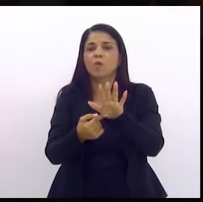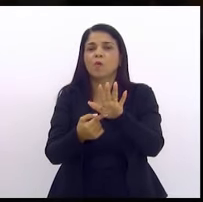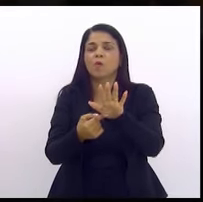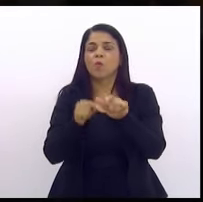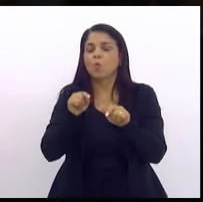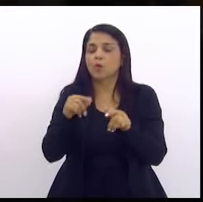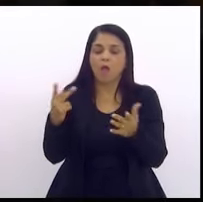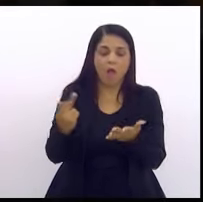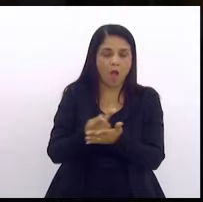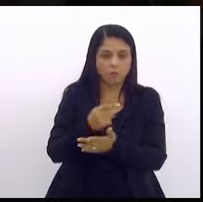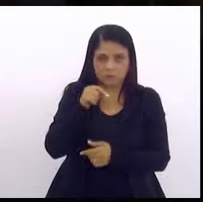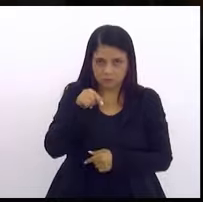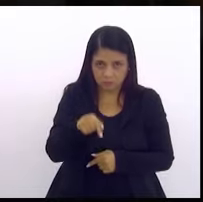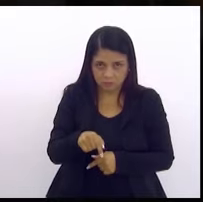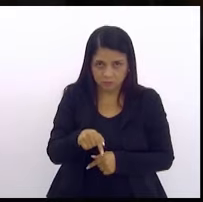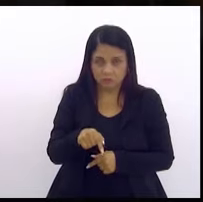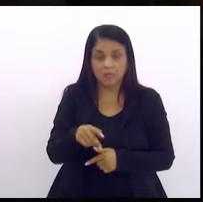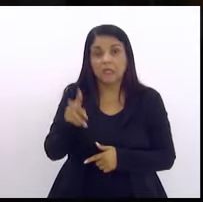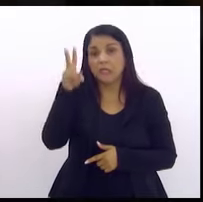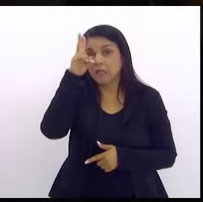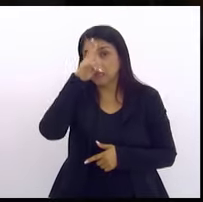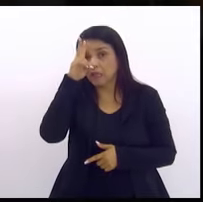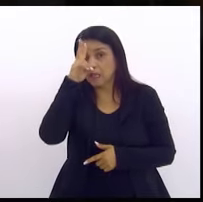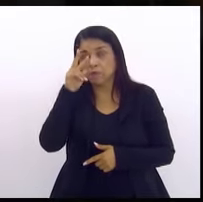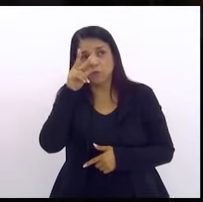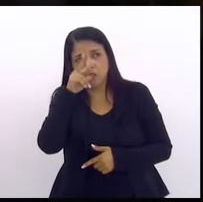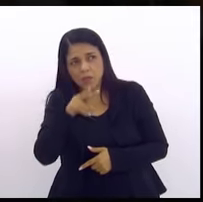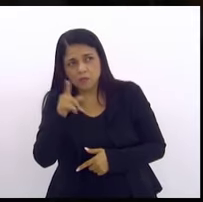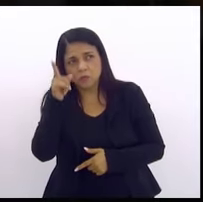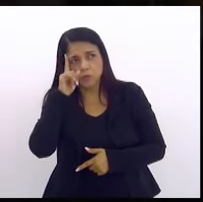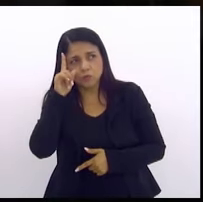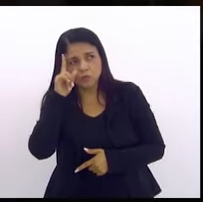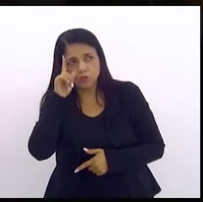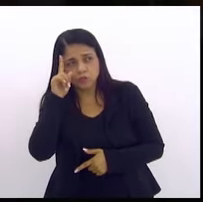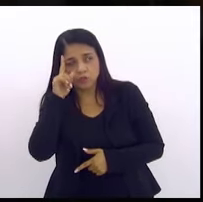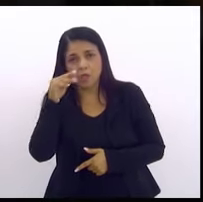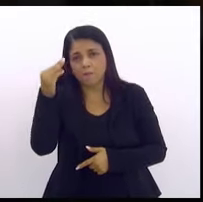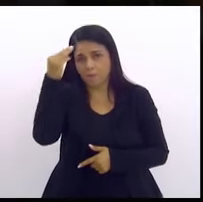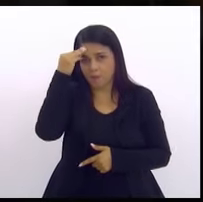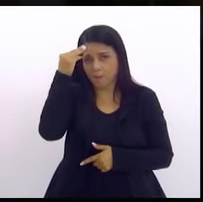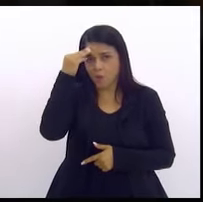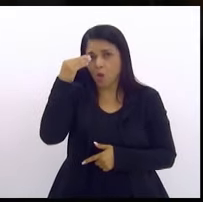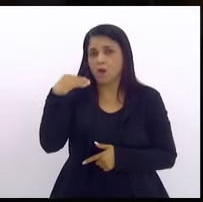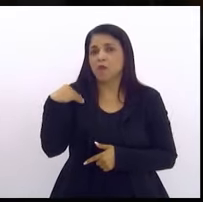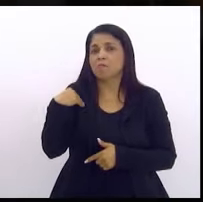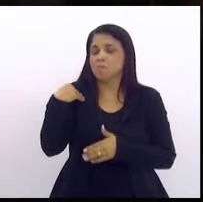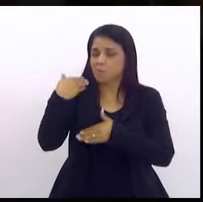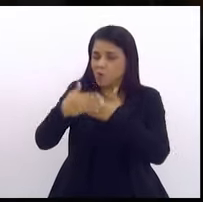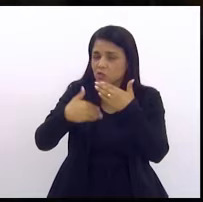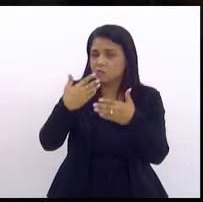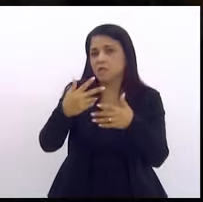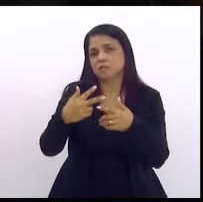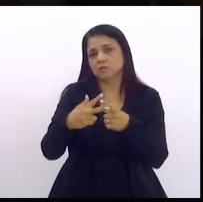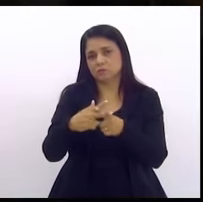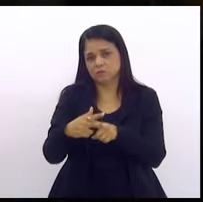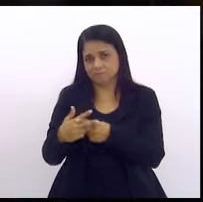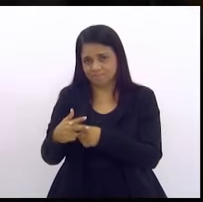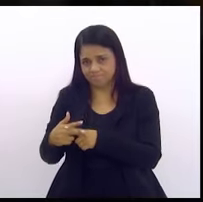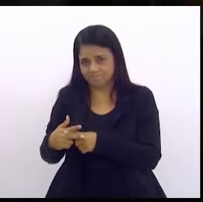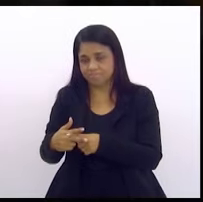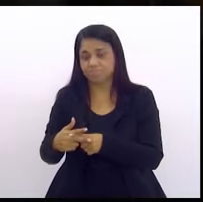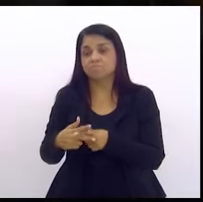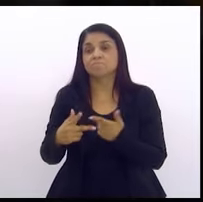ocorreu ali e que nos lembre todos os dias, a memória também é um processo de reparação, que nos lembre todos os